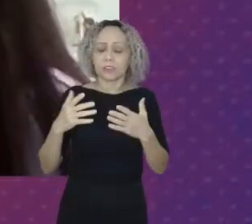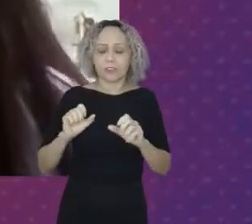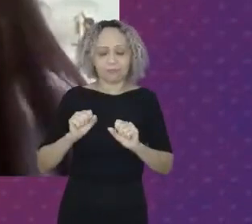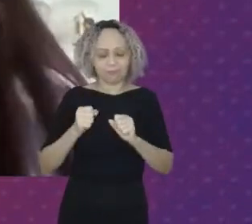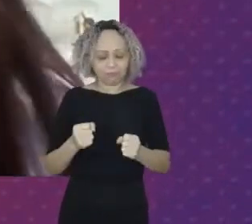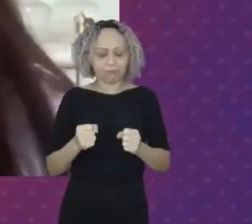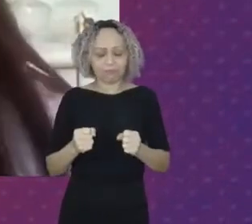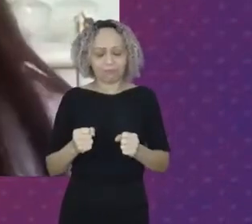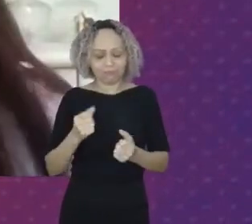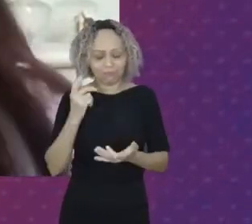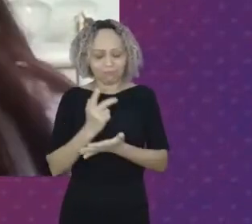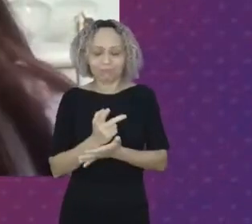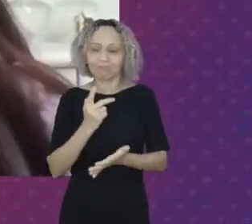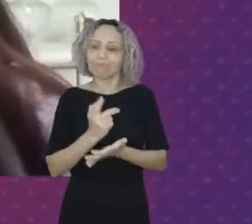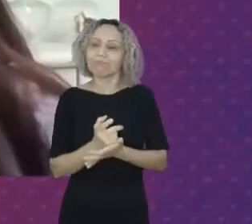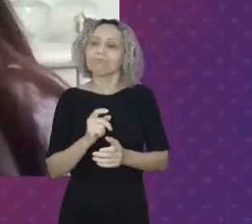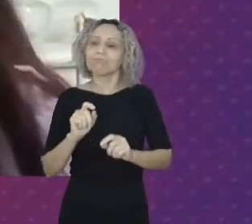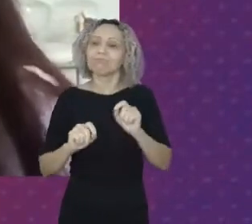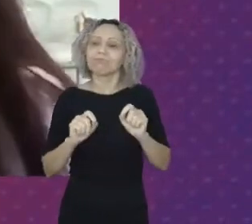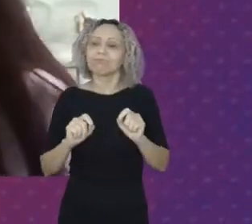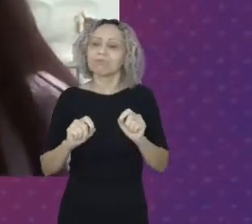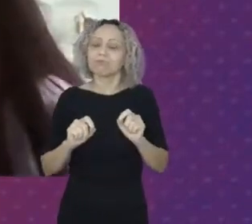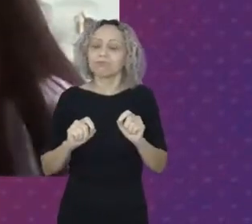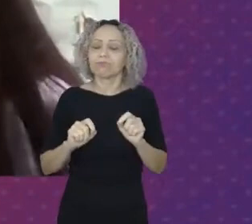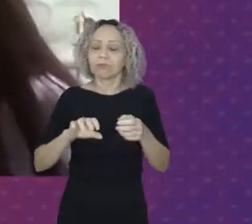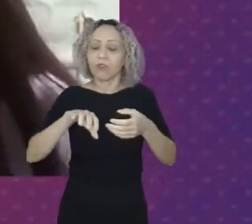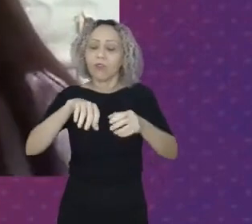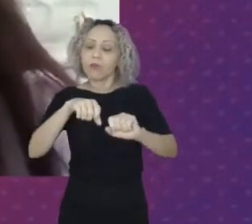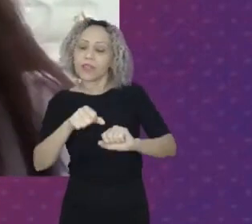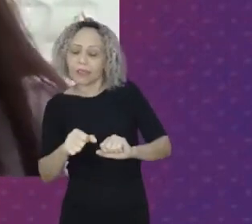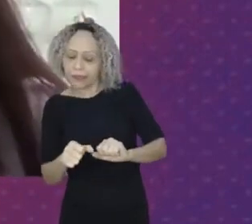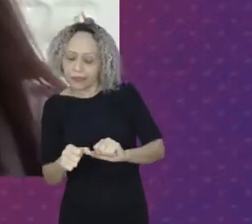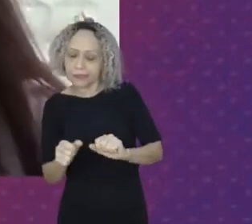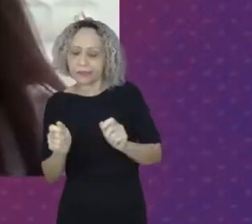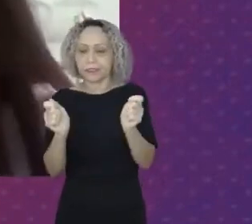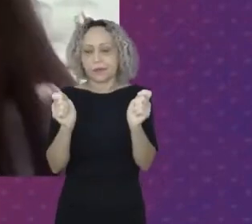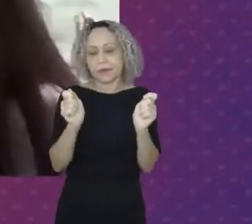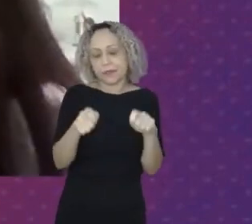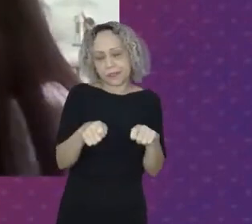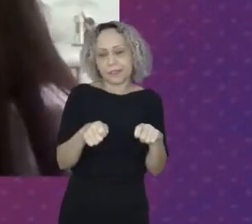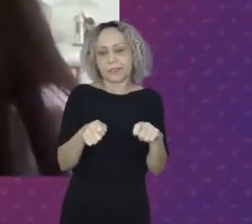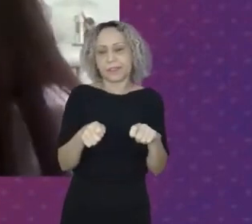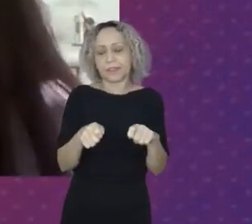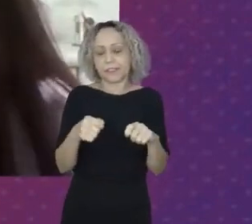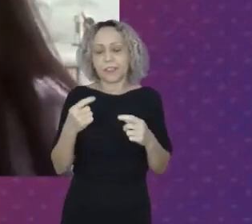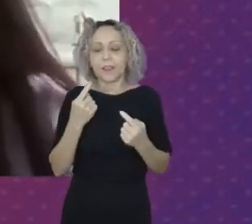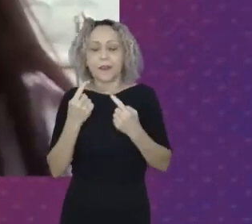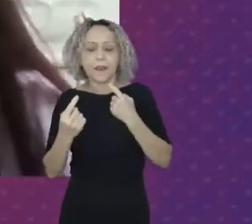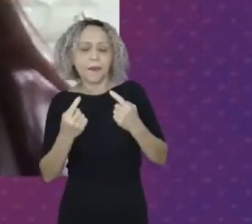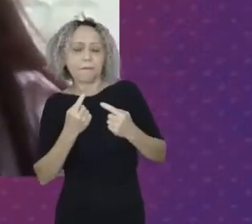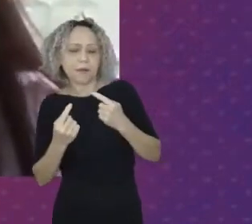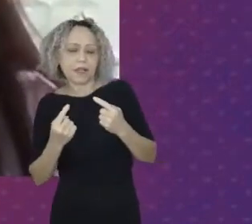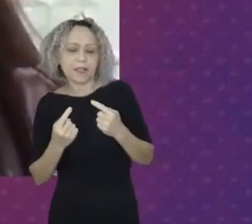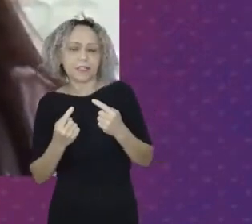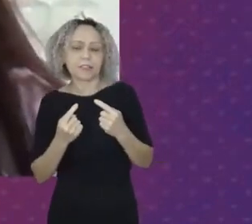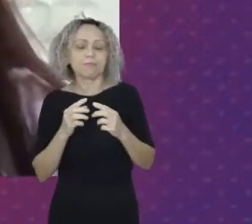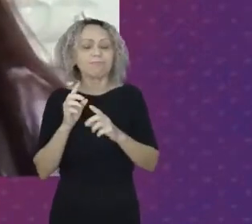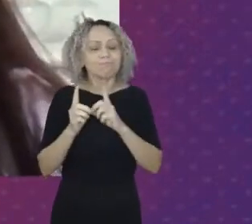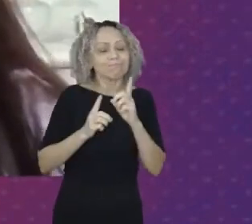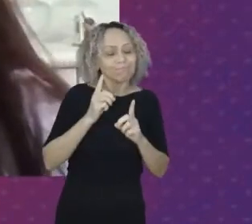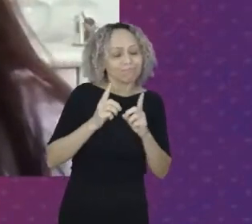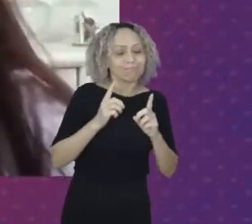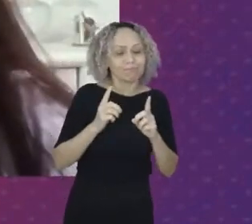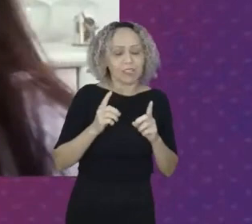e permanente, né, de formação, de capacitação, de debate, de diálogos.